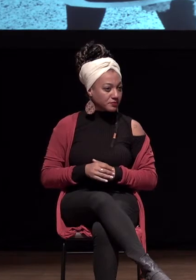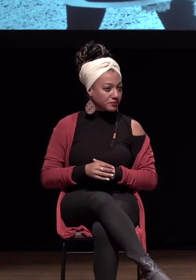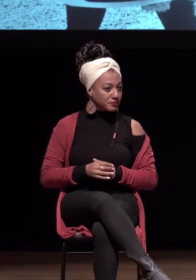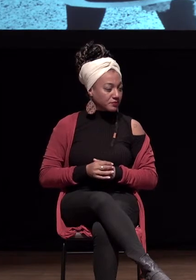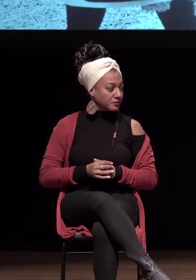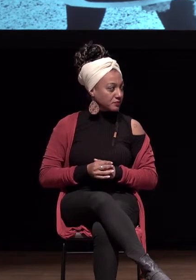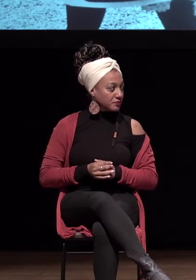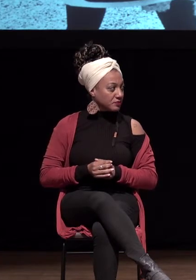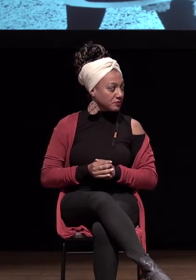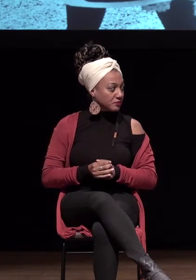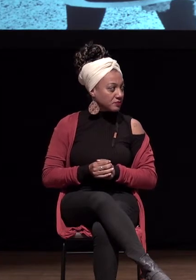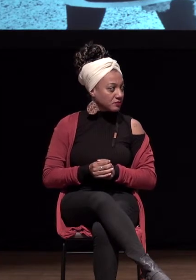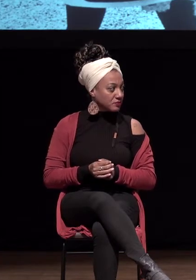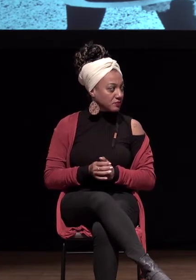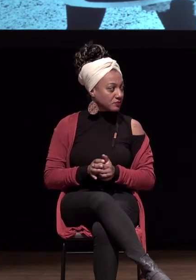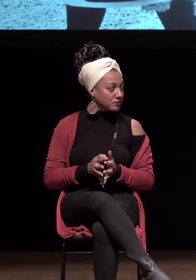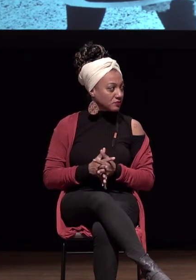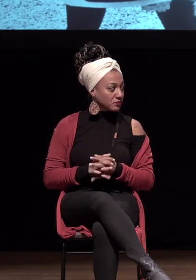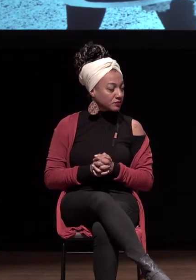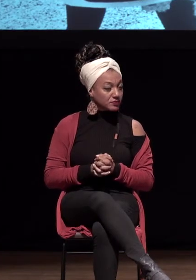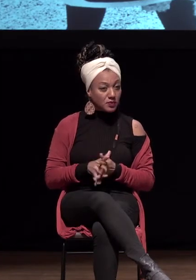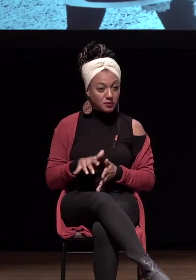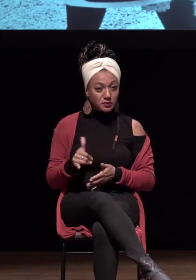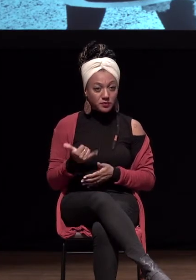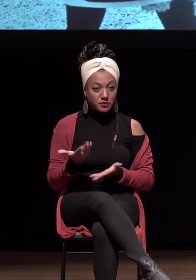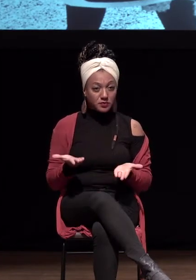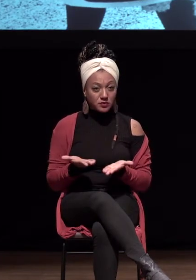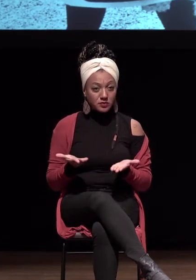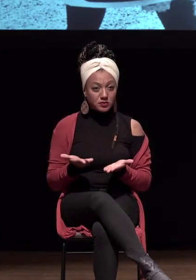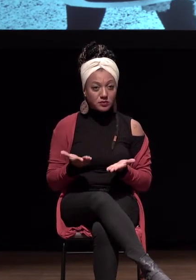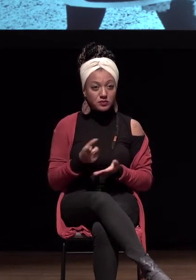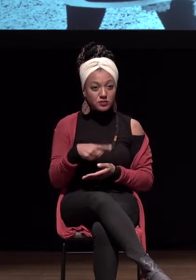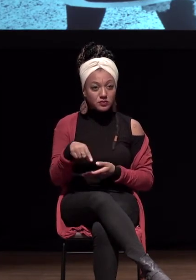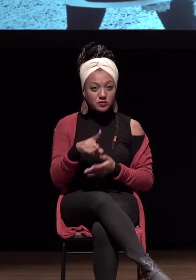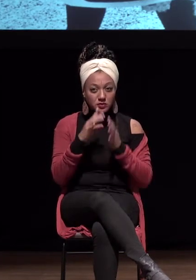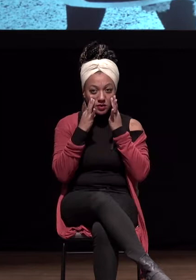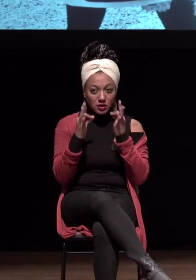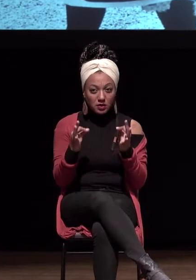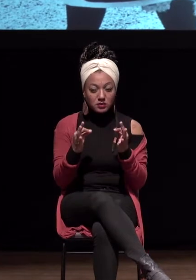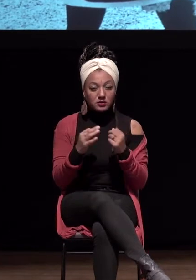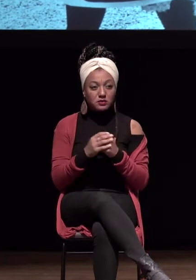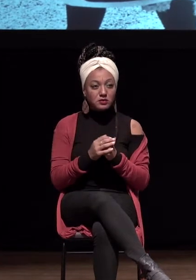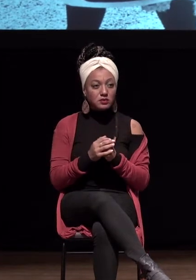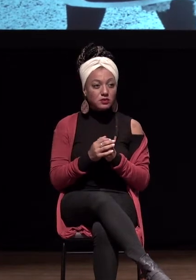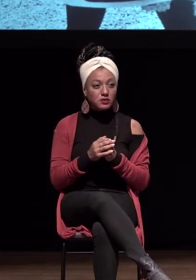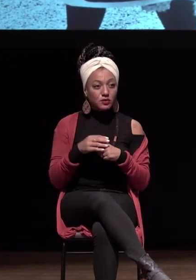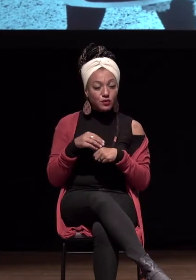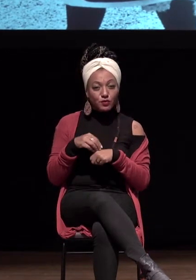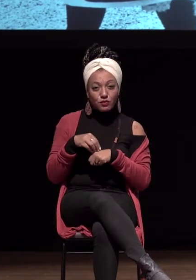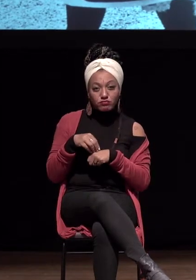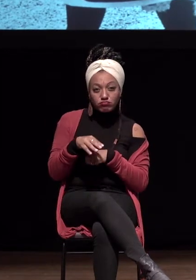Oi. Eu vou aproveitar a atenção de vocês e vou compartilhar